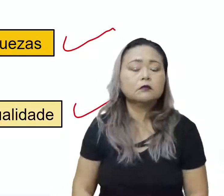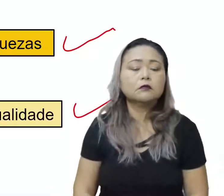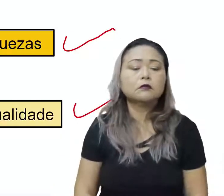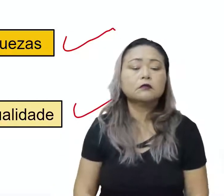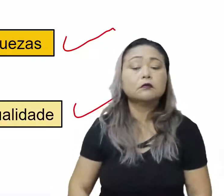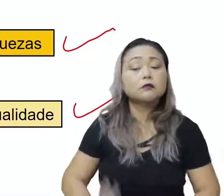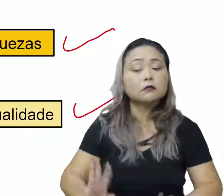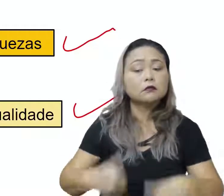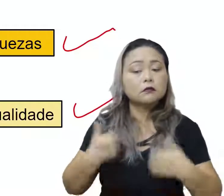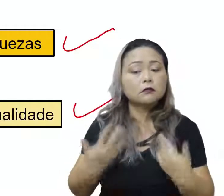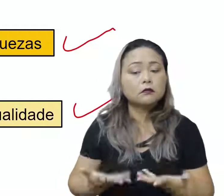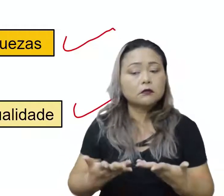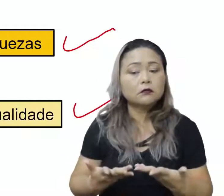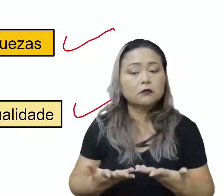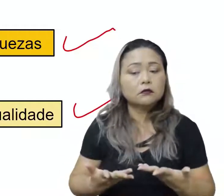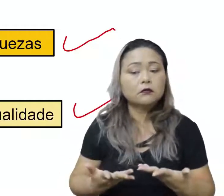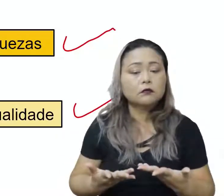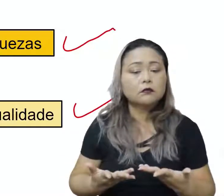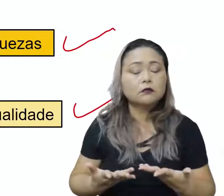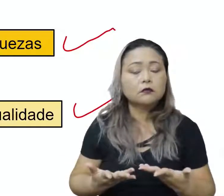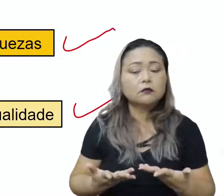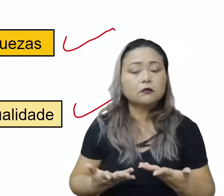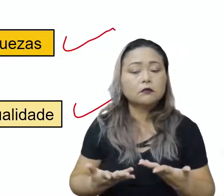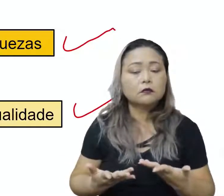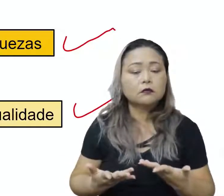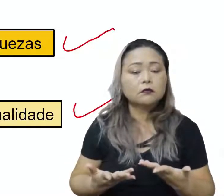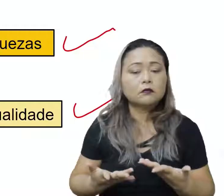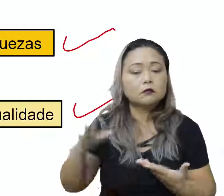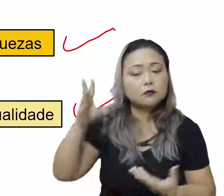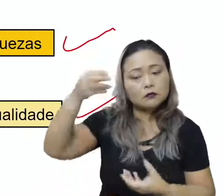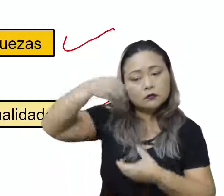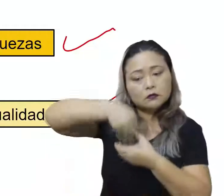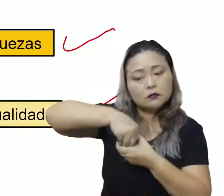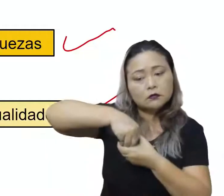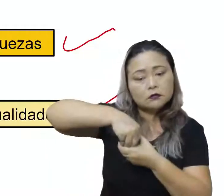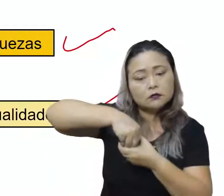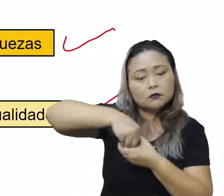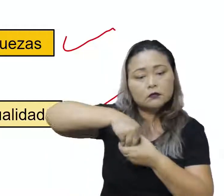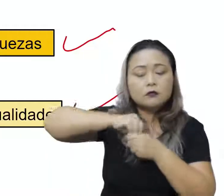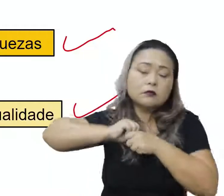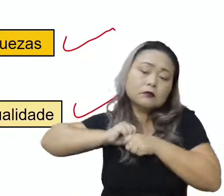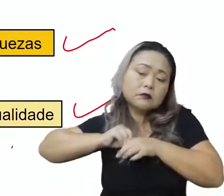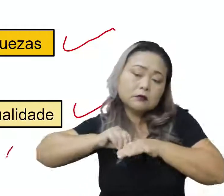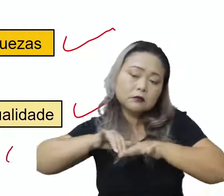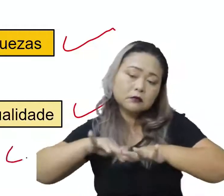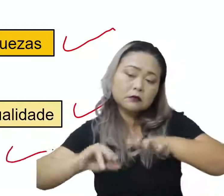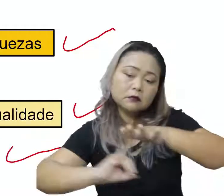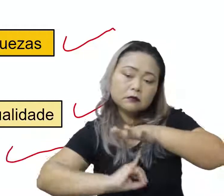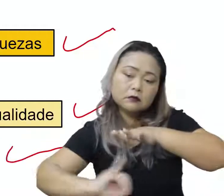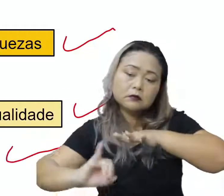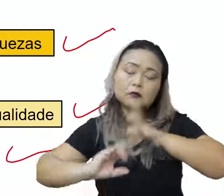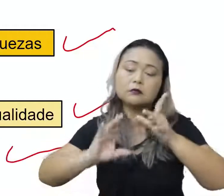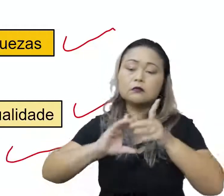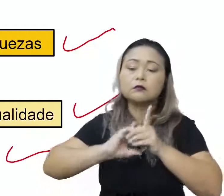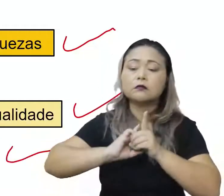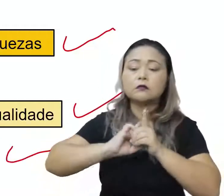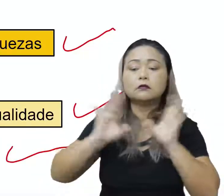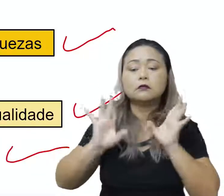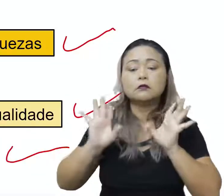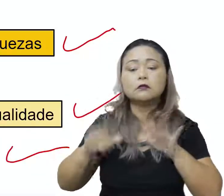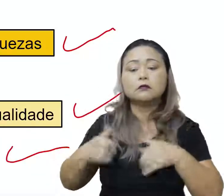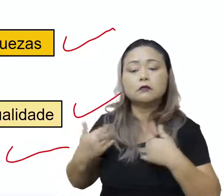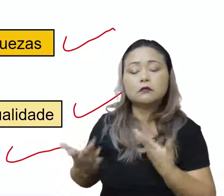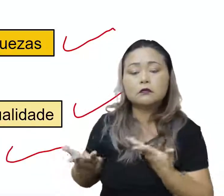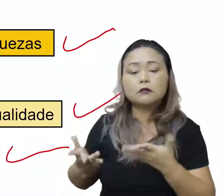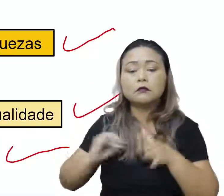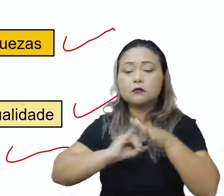E também, o desenvolvimento sustentável engloba a expansão das instituições democráticas. Ou seja,